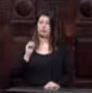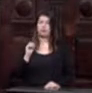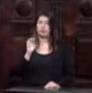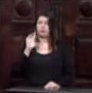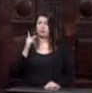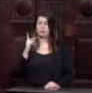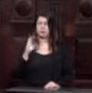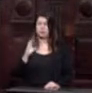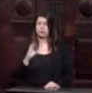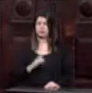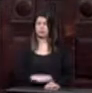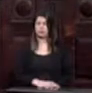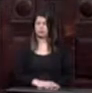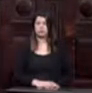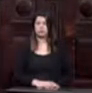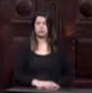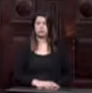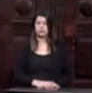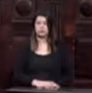Lucinha,